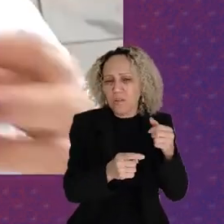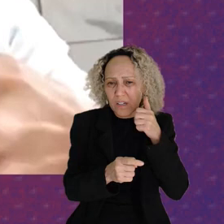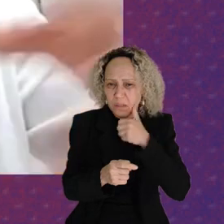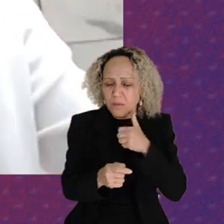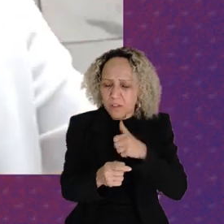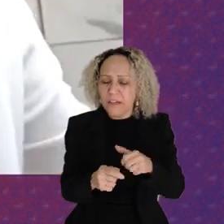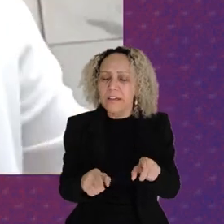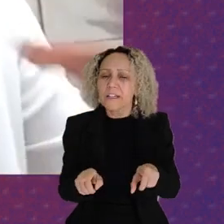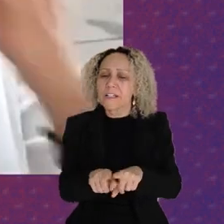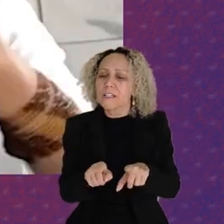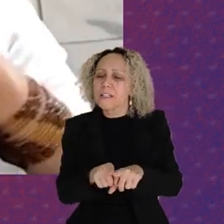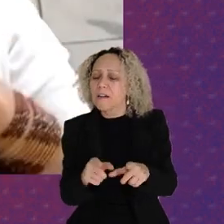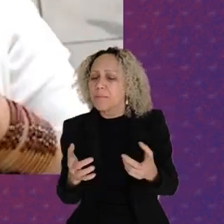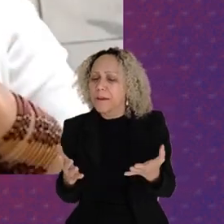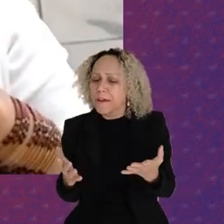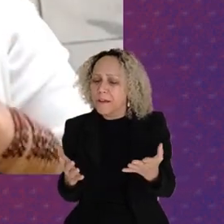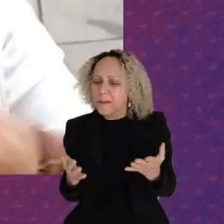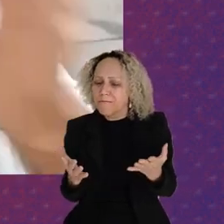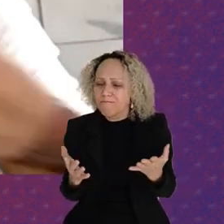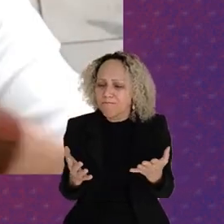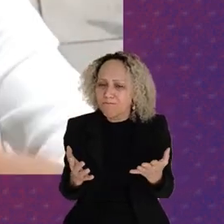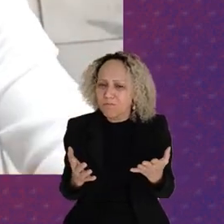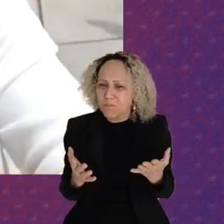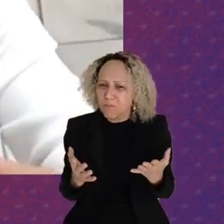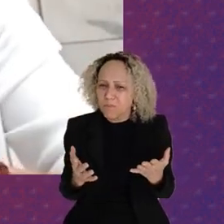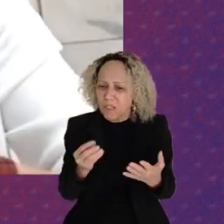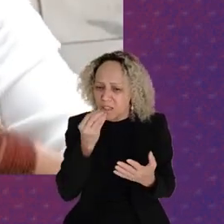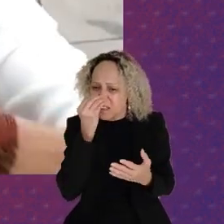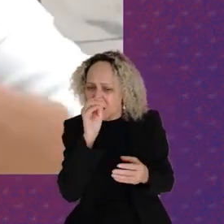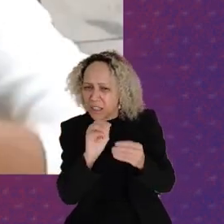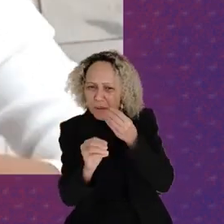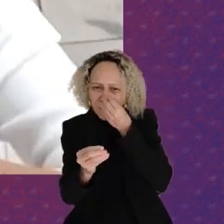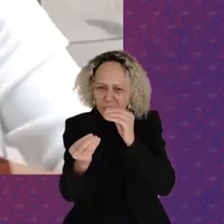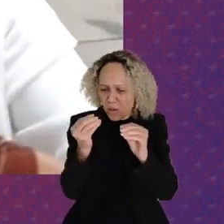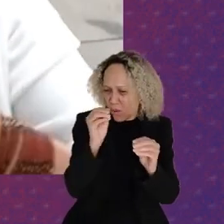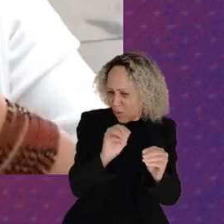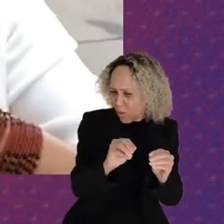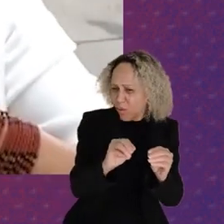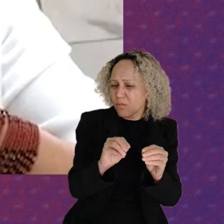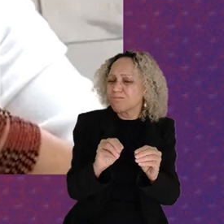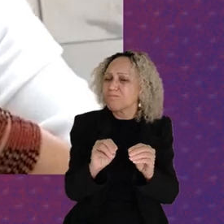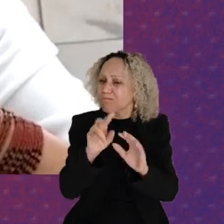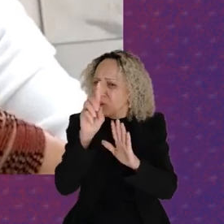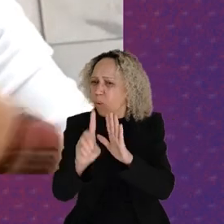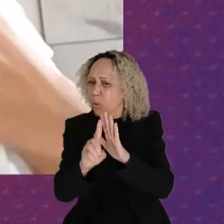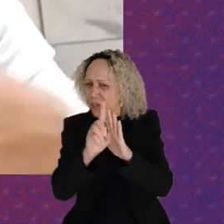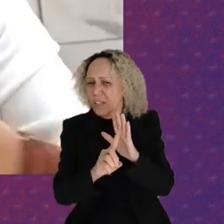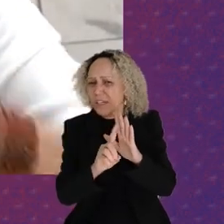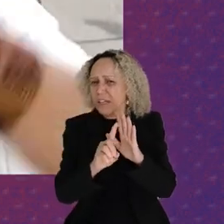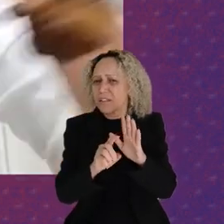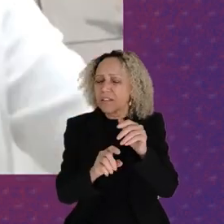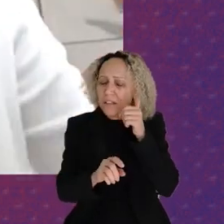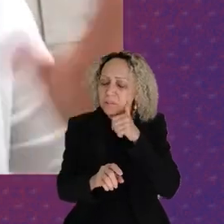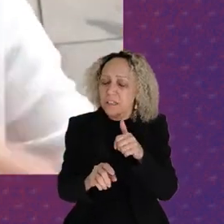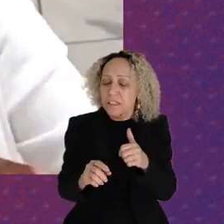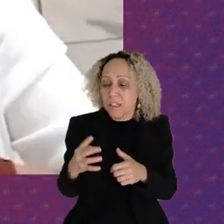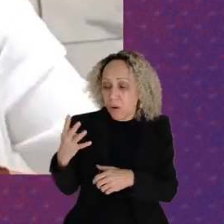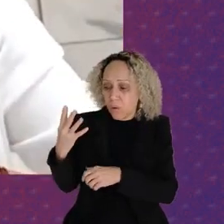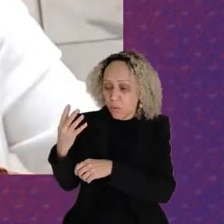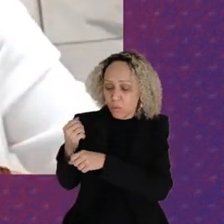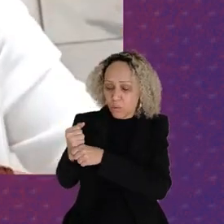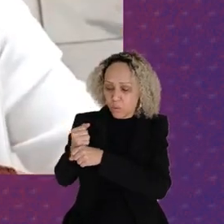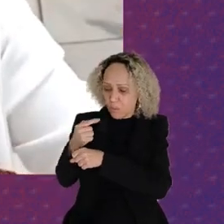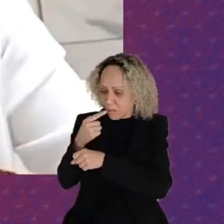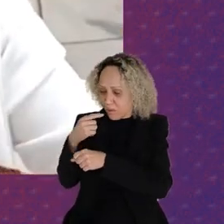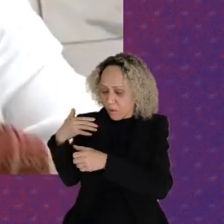incentivou esta prática socialmente. E a gente viu que nos últimos anos, né, nos últimos 4 anos, os índices